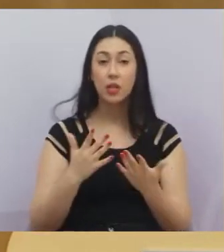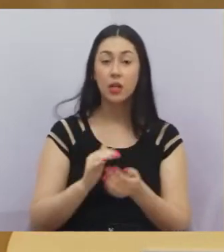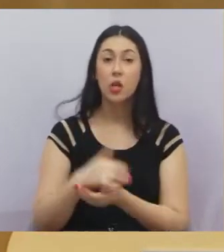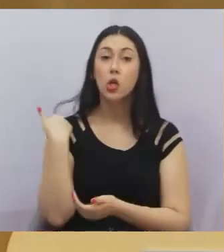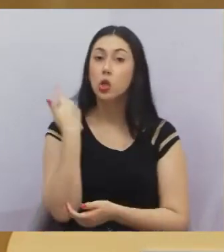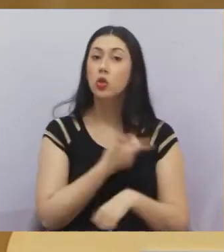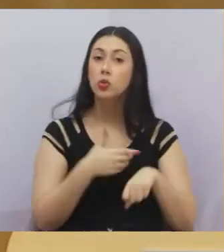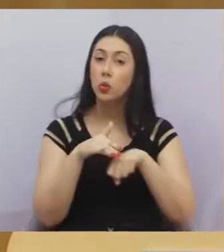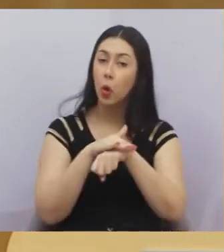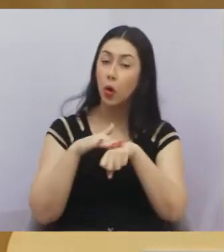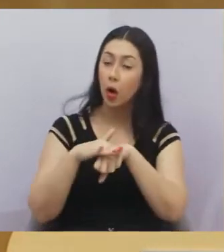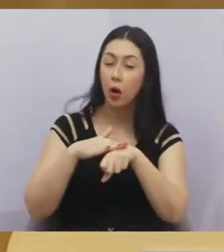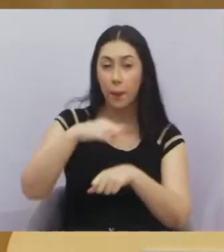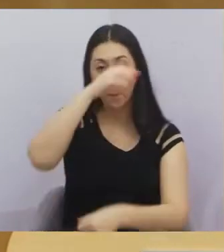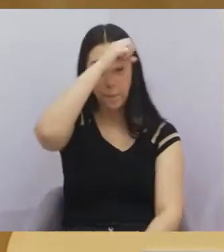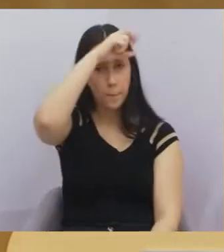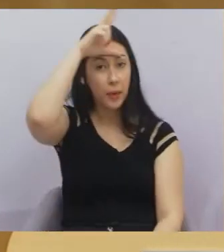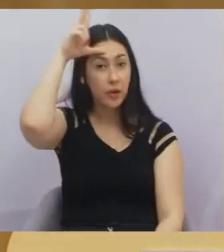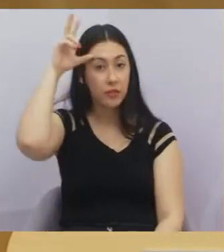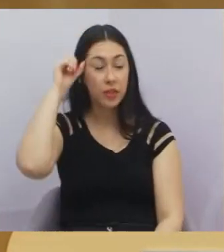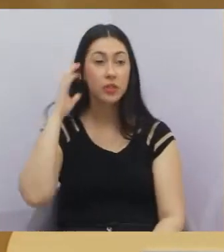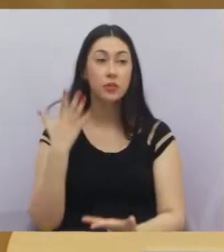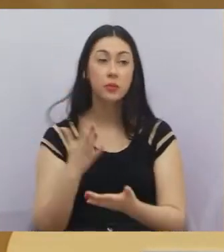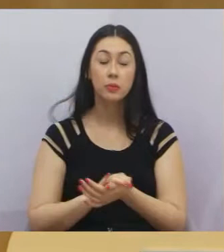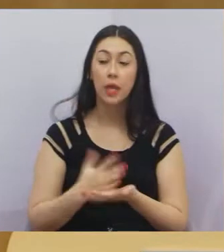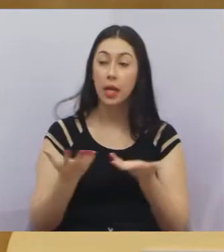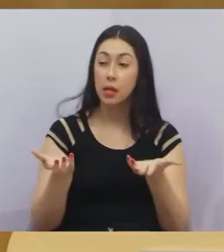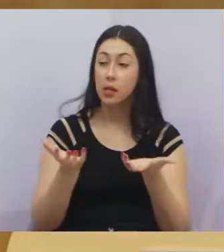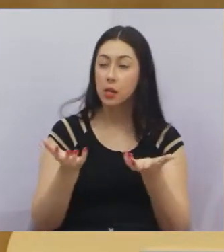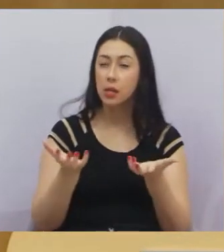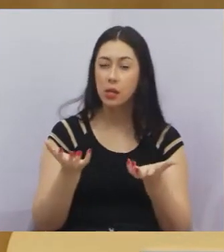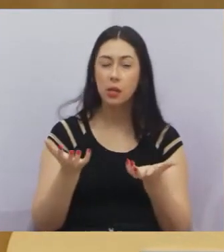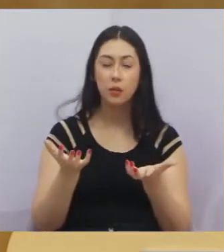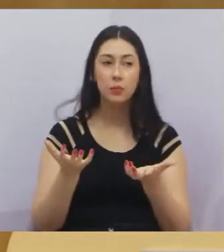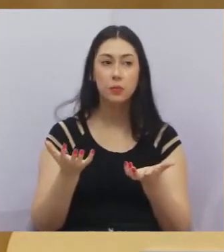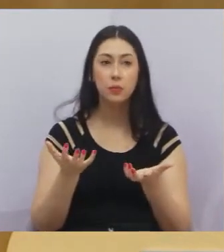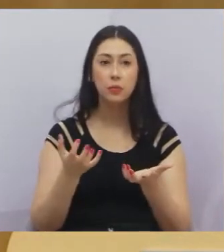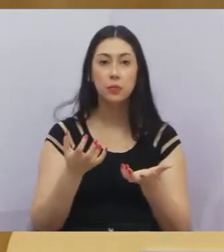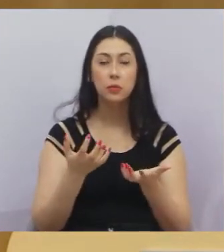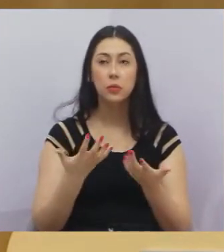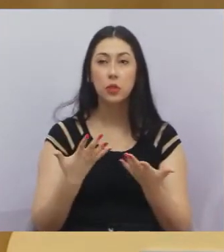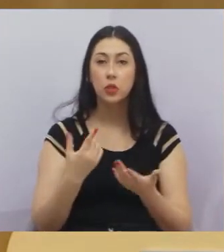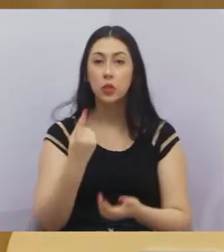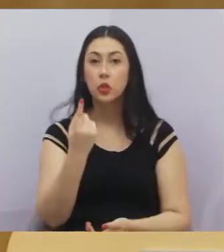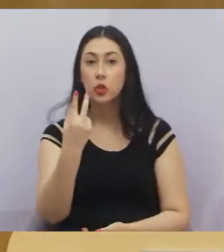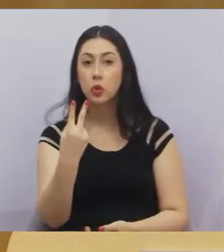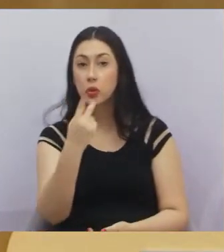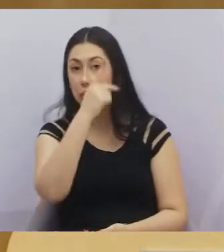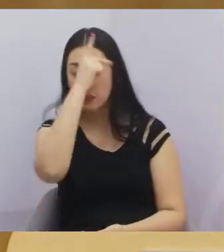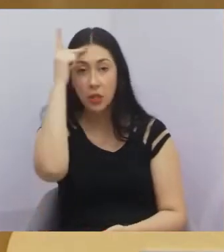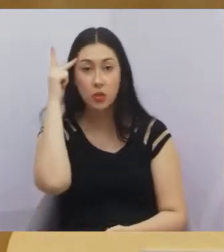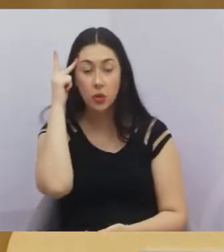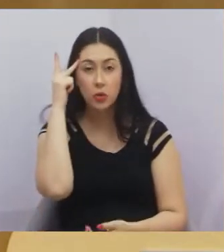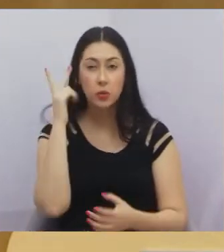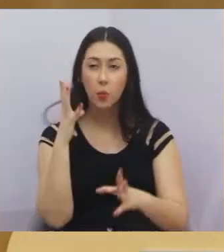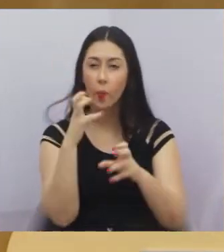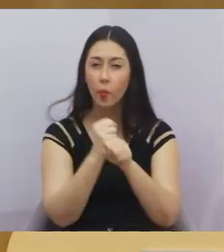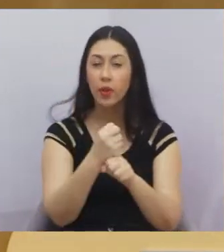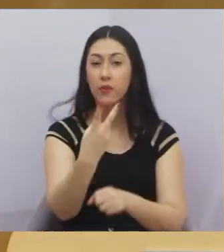para o prefeito, eles queriam que fossem 12 pessoas, que daria um total de